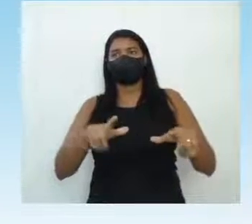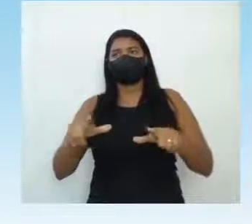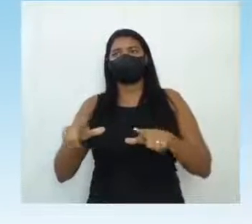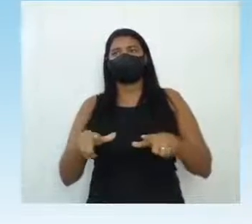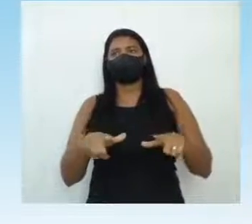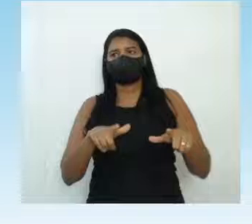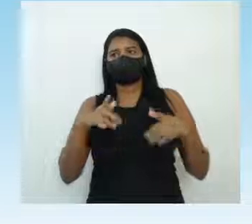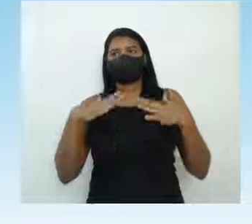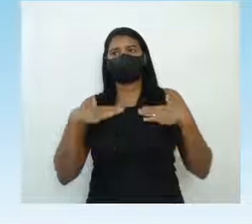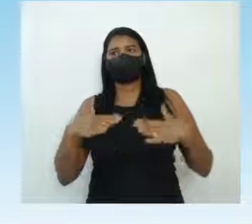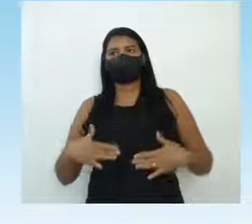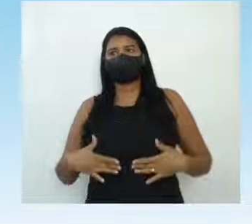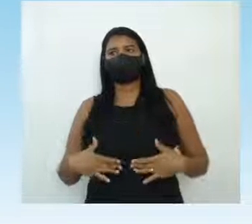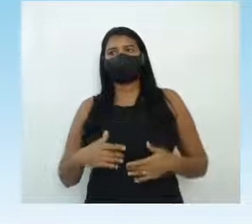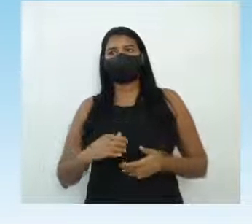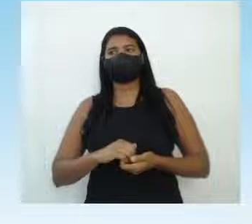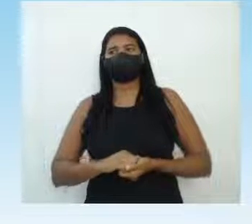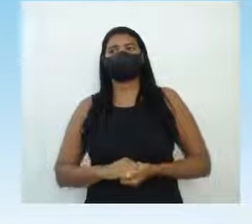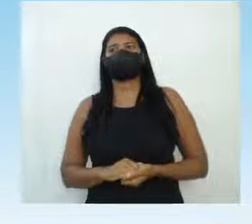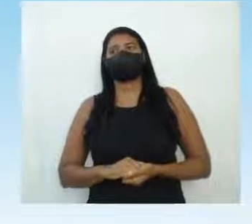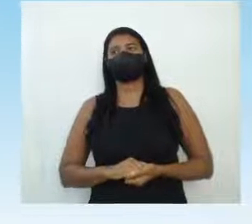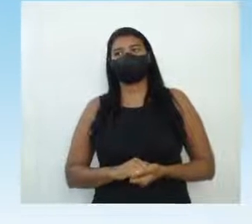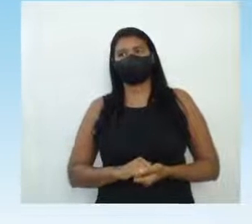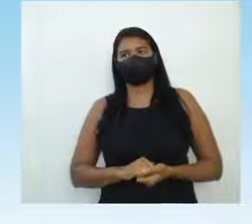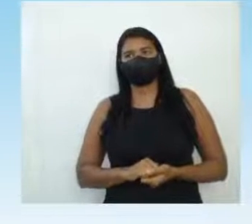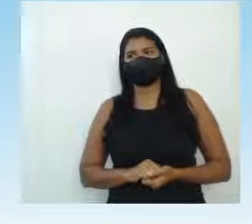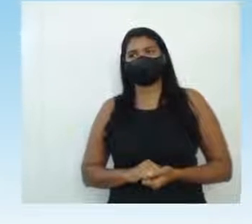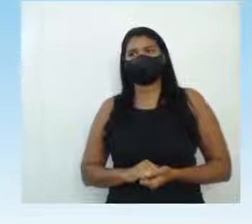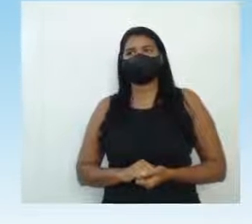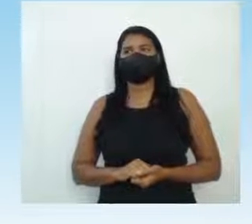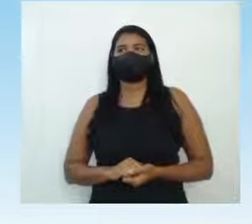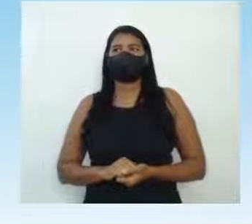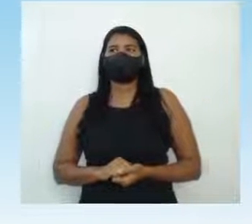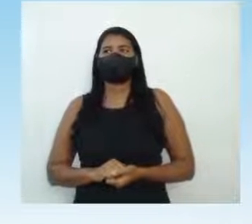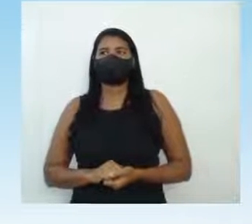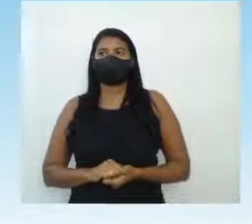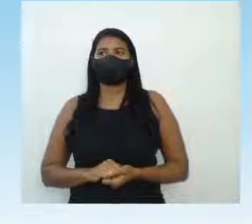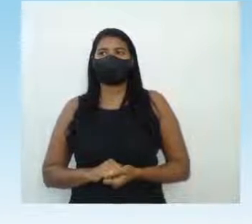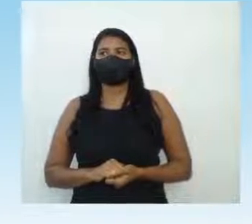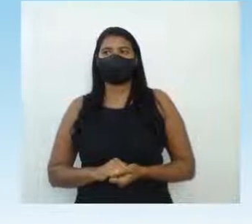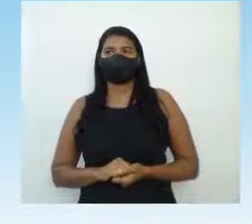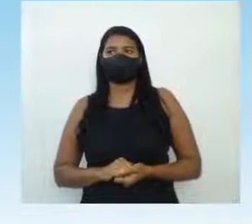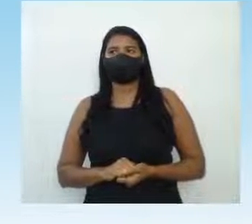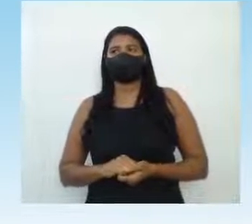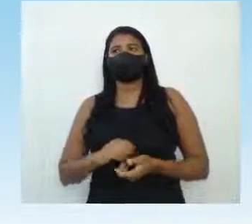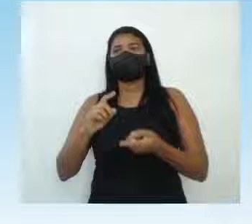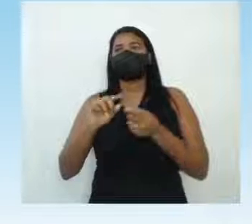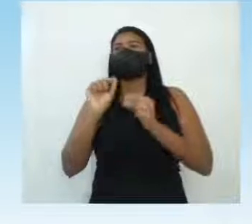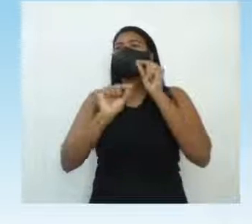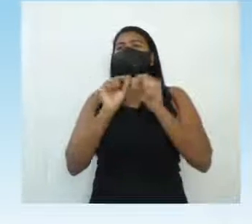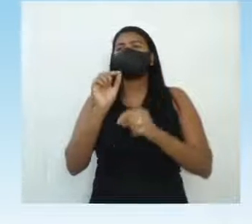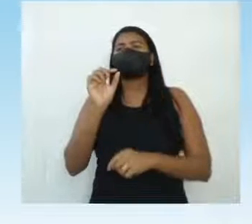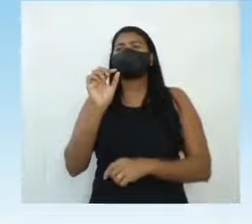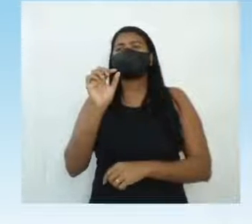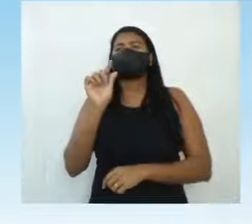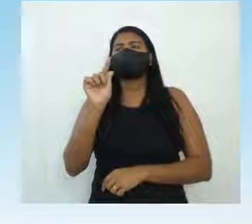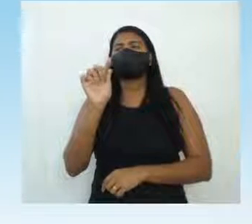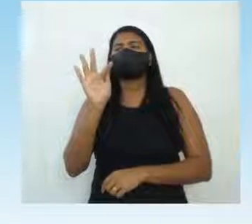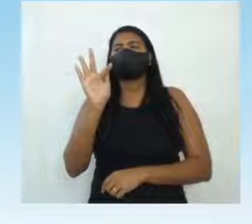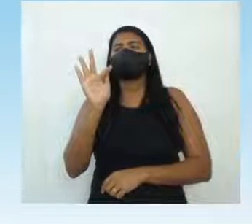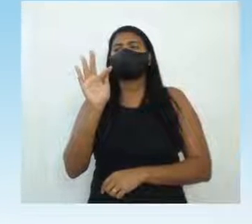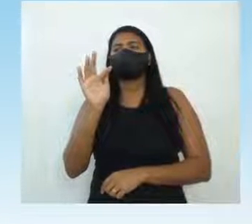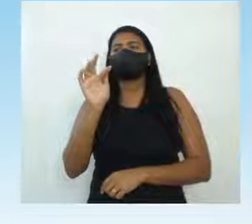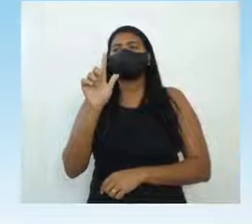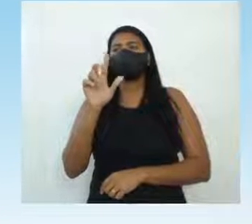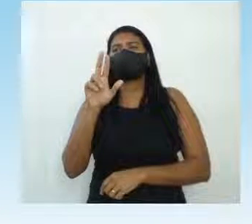que o corpo se apoie, tá? Temos também o fluxo. O que seria o fluxo? É a qualidade